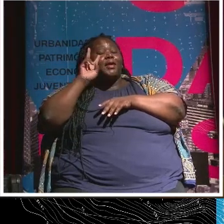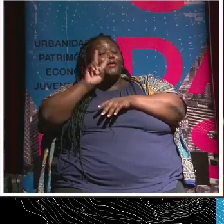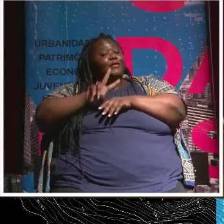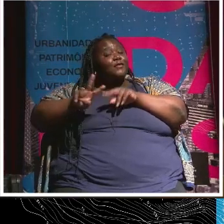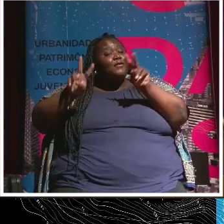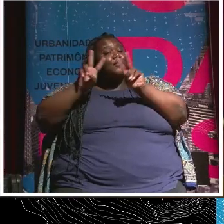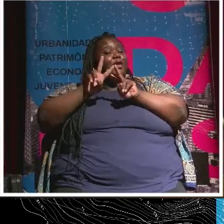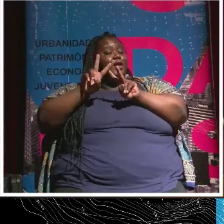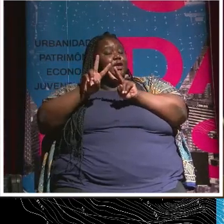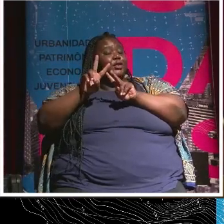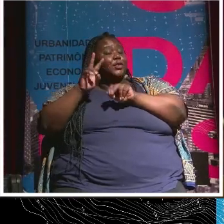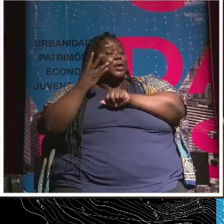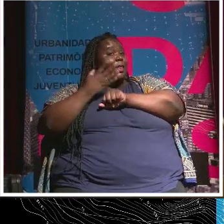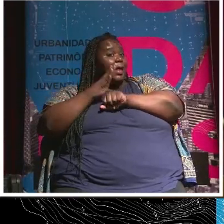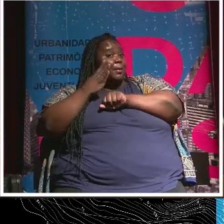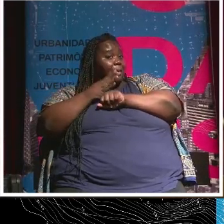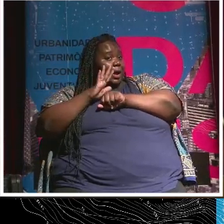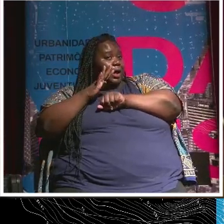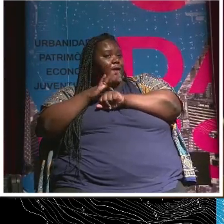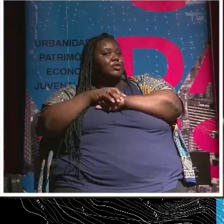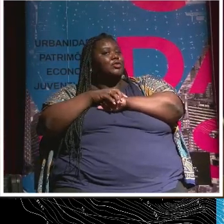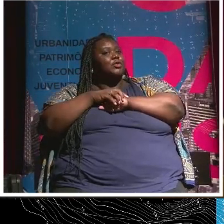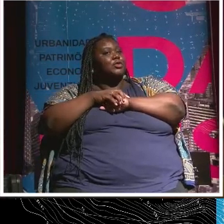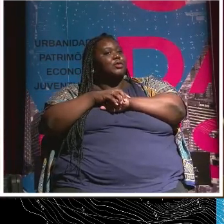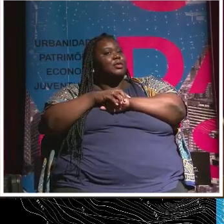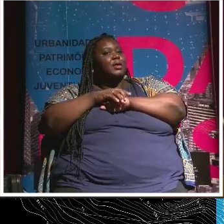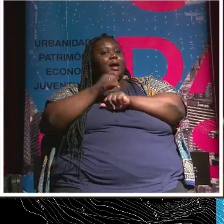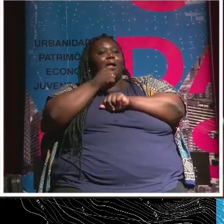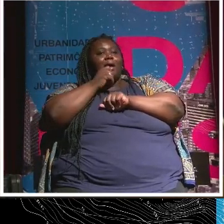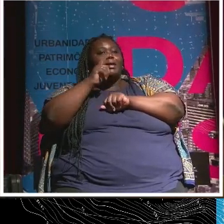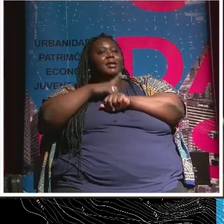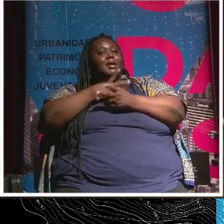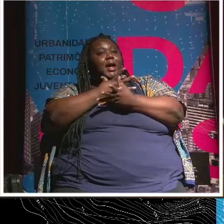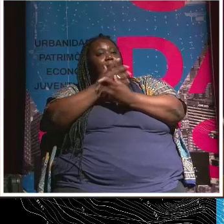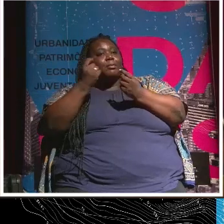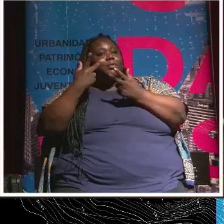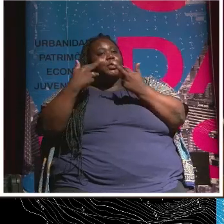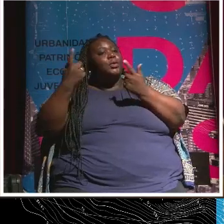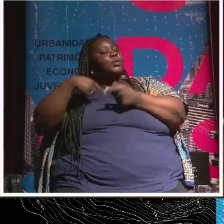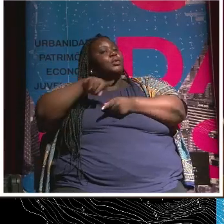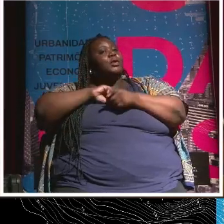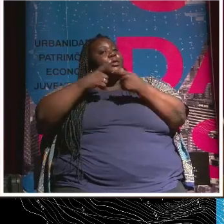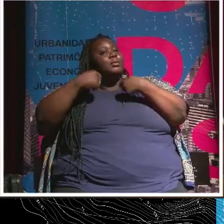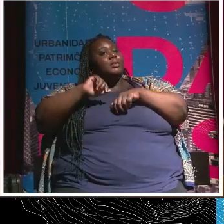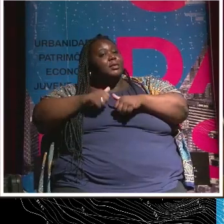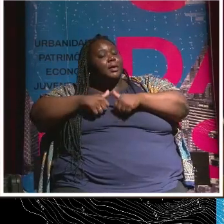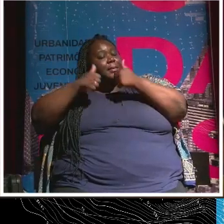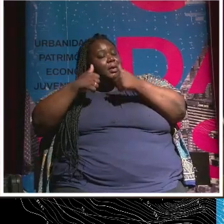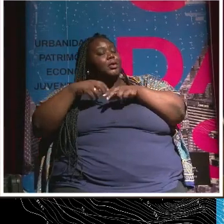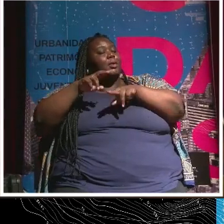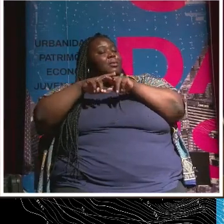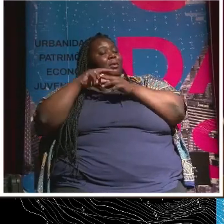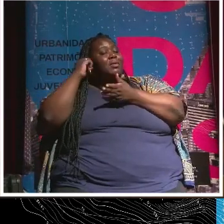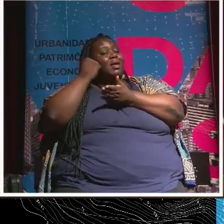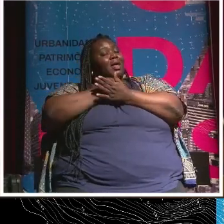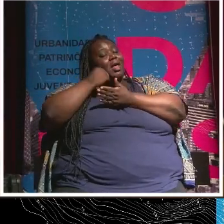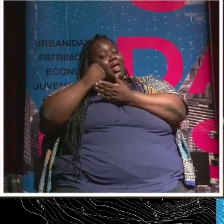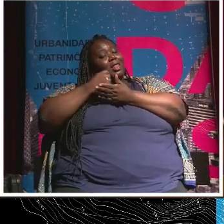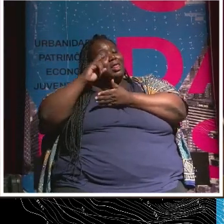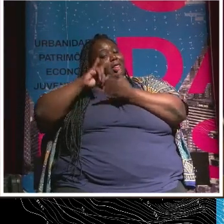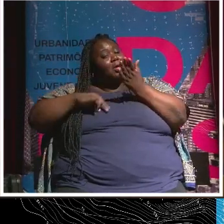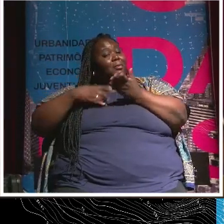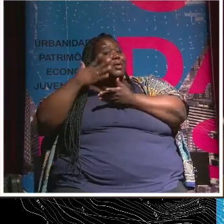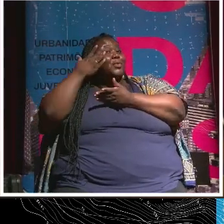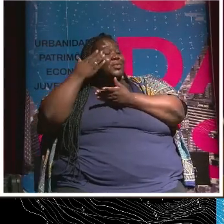escutados na prática e ainda tem várias coisas que a gente precisa superar, principalmente dentro da burocracia. Se lidar com ela